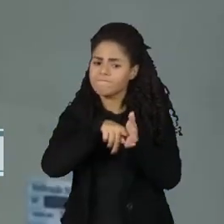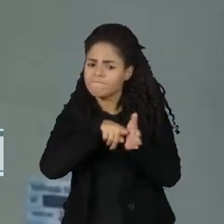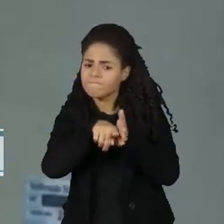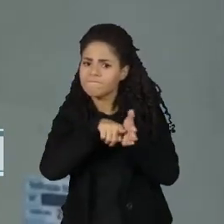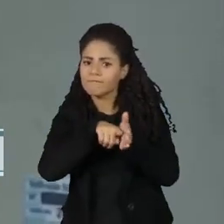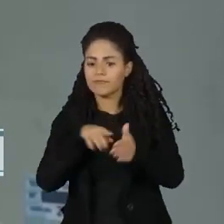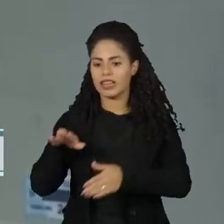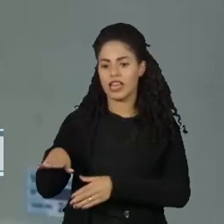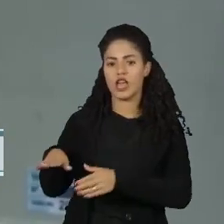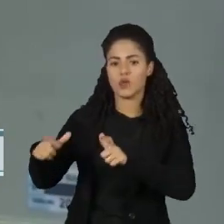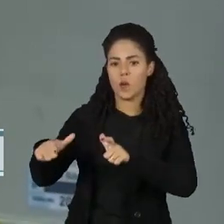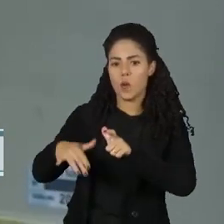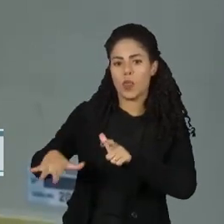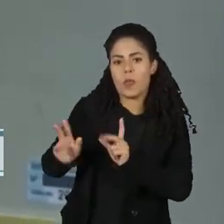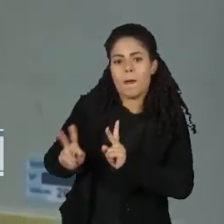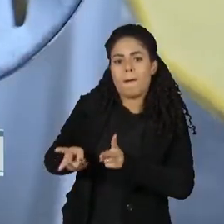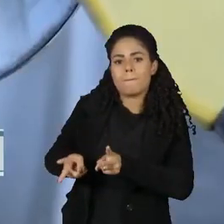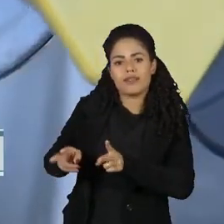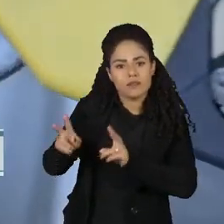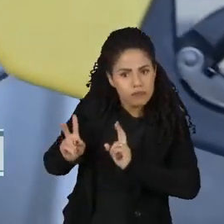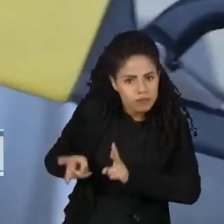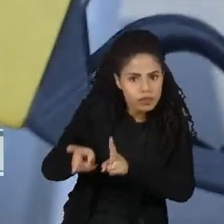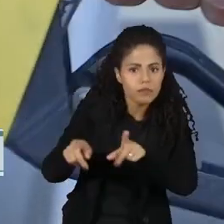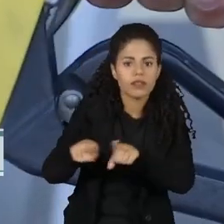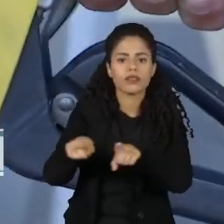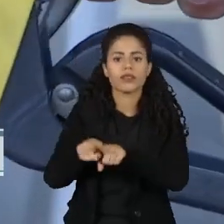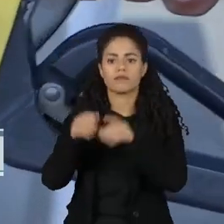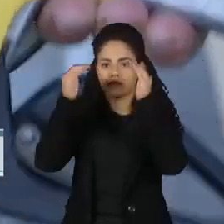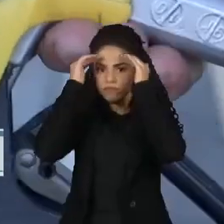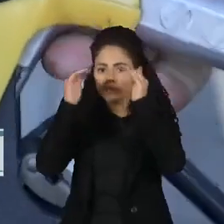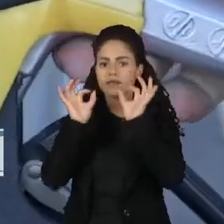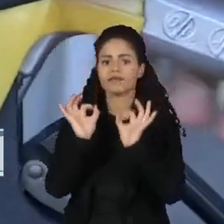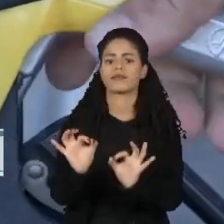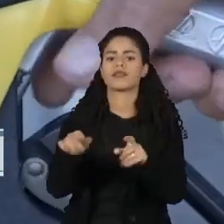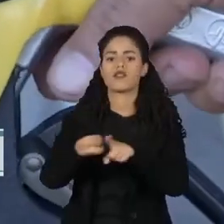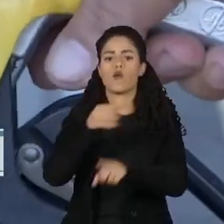abastecer sempre no mesmo posto, e de preferência um posto que respeite aquilo que o governo está fazendo.